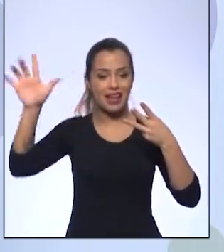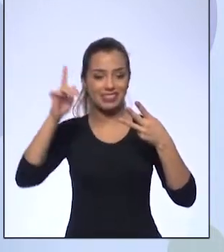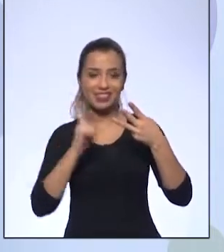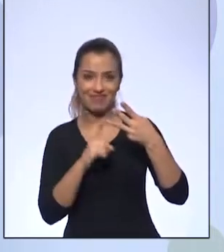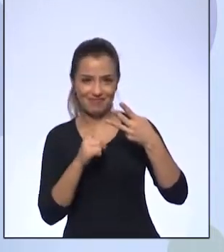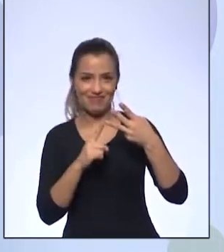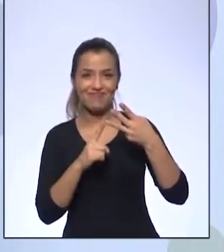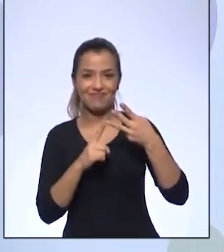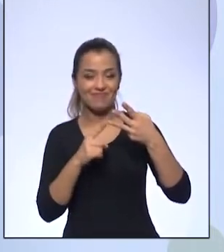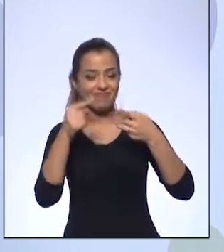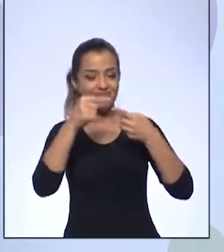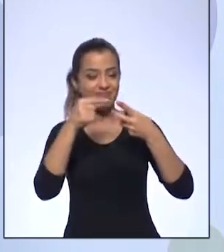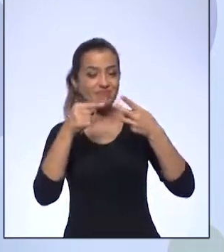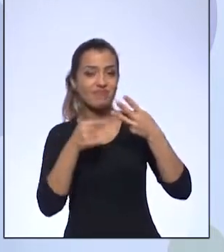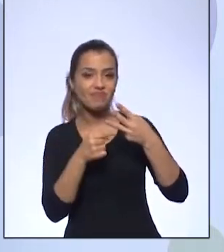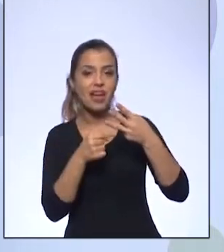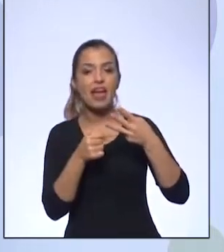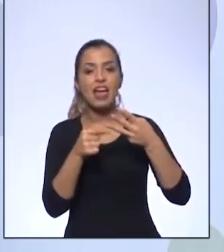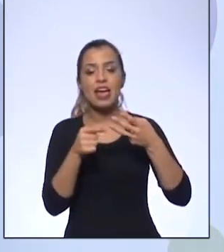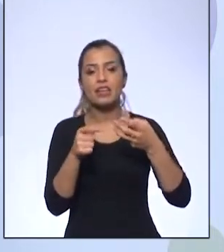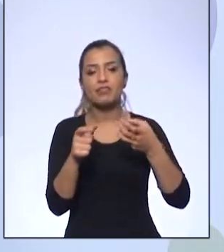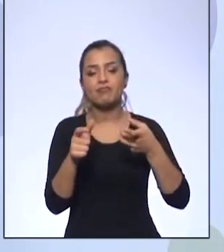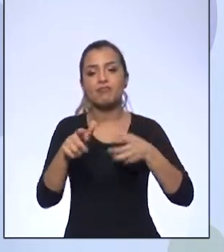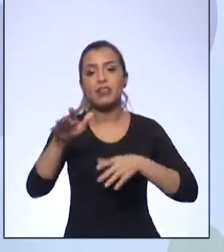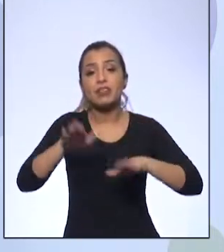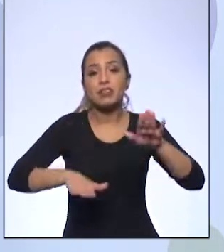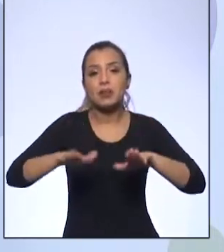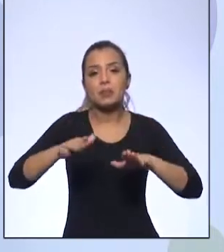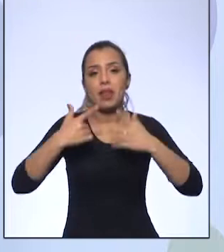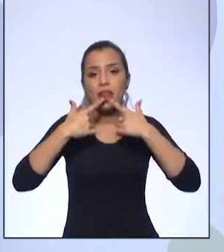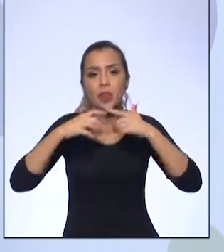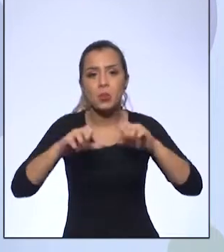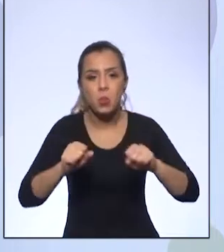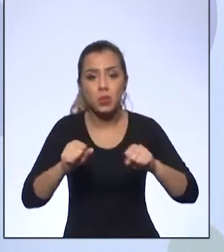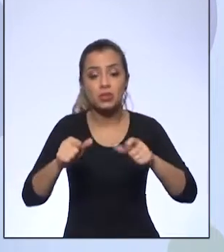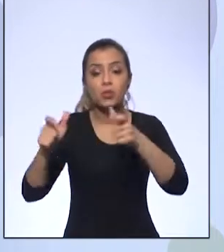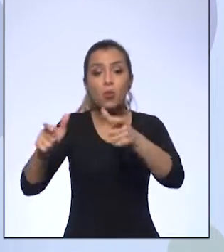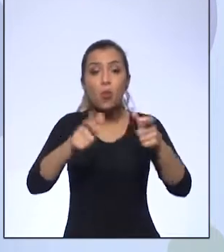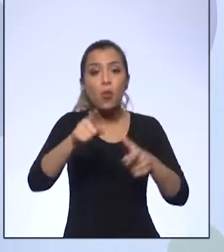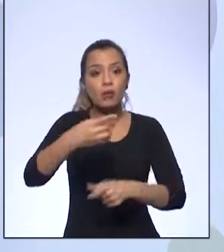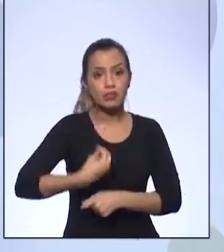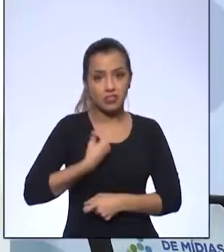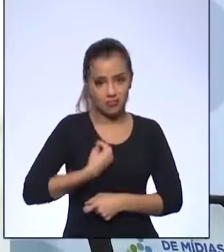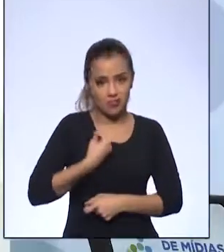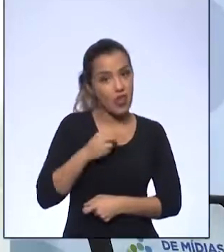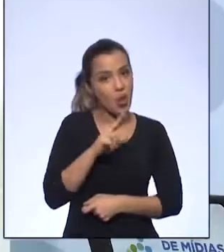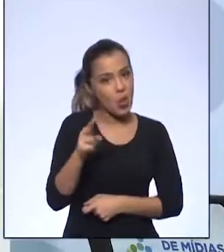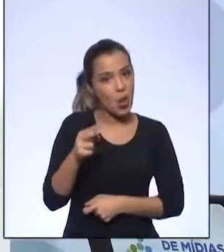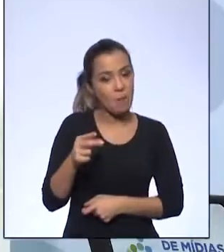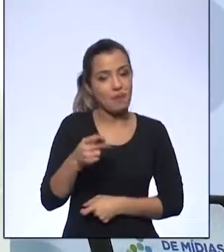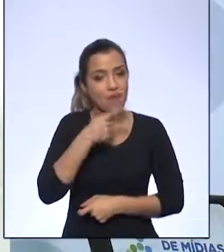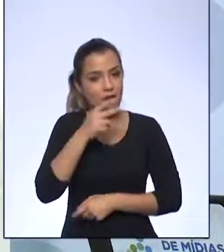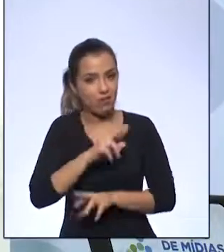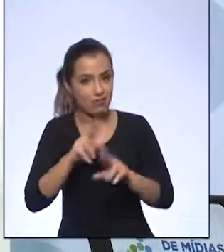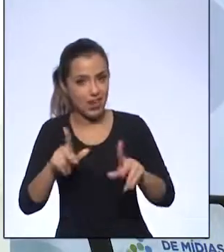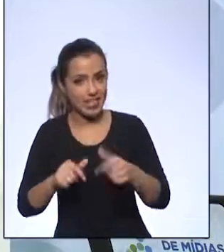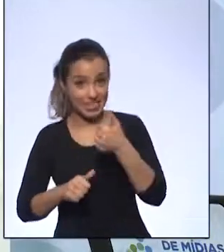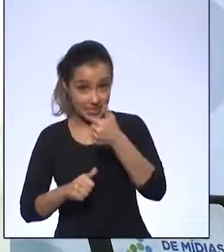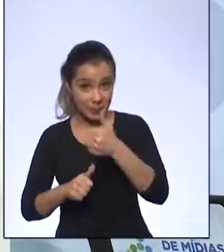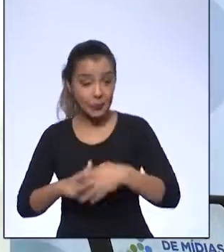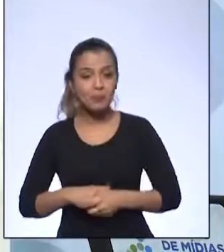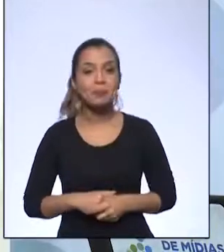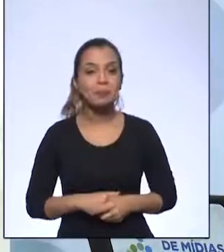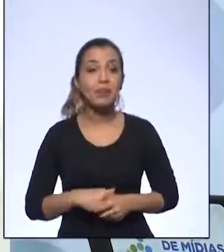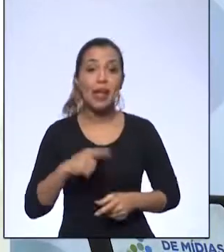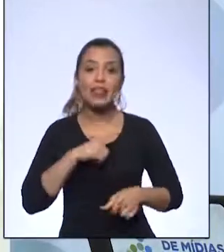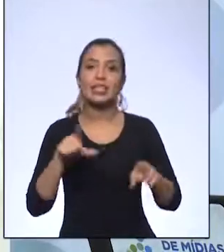existe essa diferença para você falar do celular, dependendo de onde você estiver, é um nome aí, certo? A gente tem também